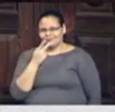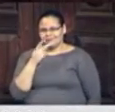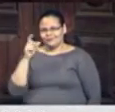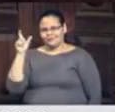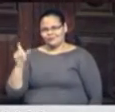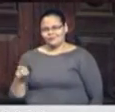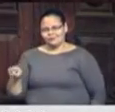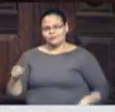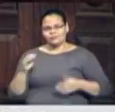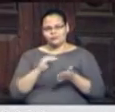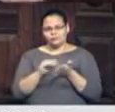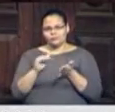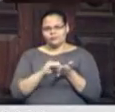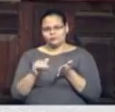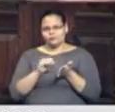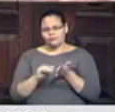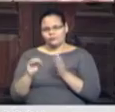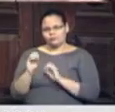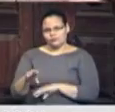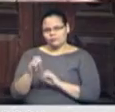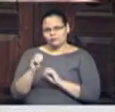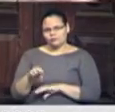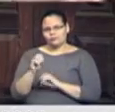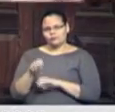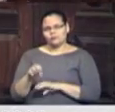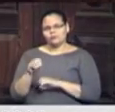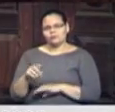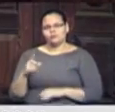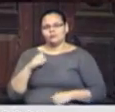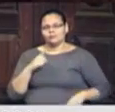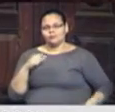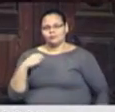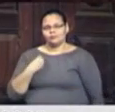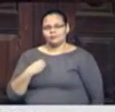pelo secretário de Educação e sua equipe,